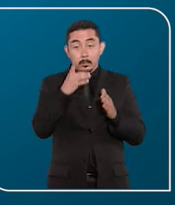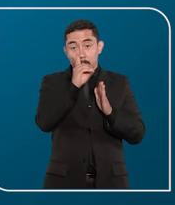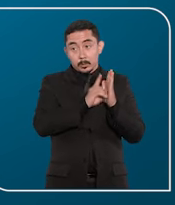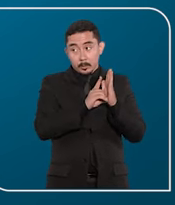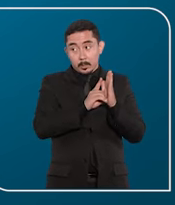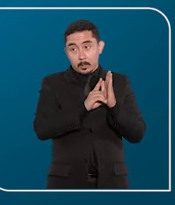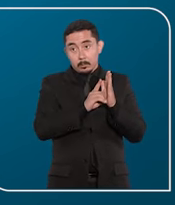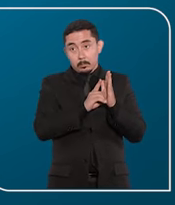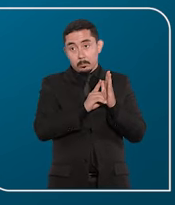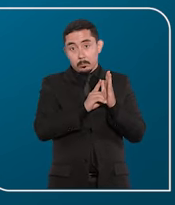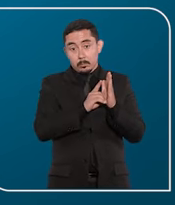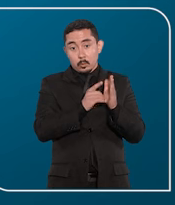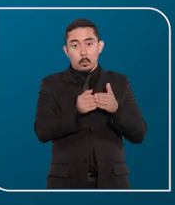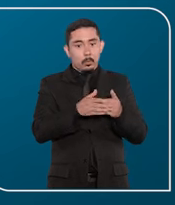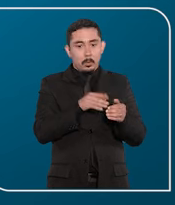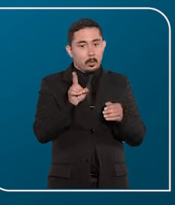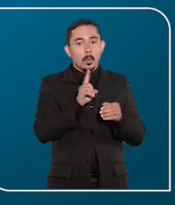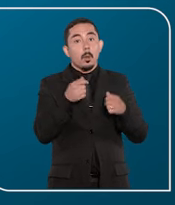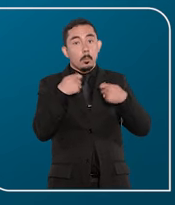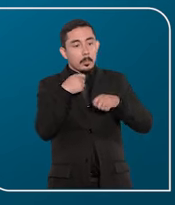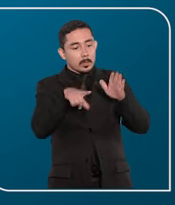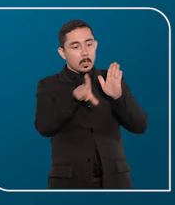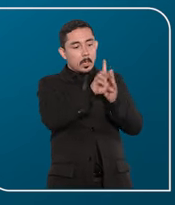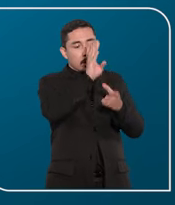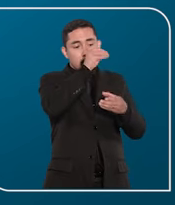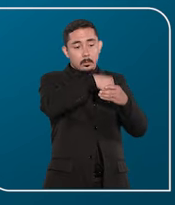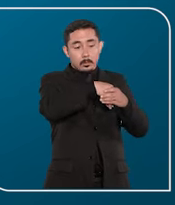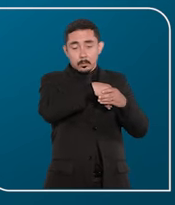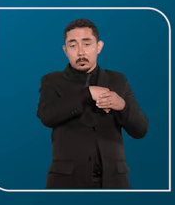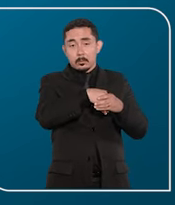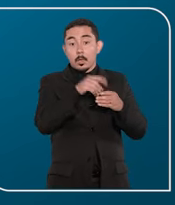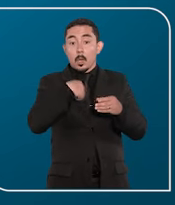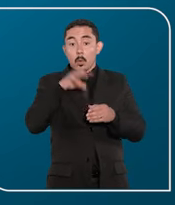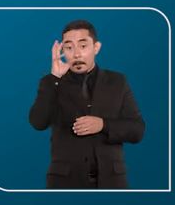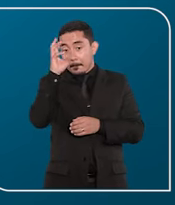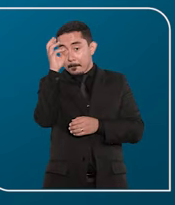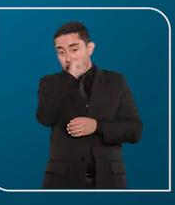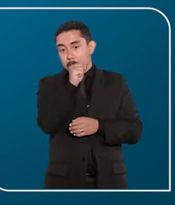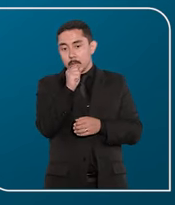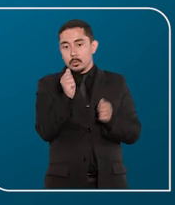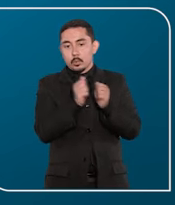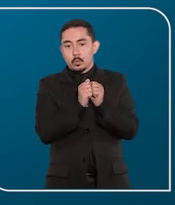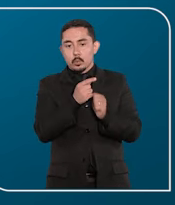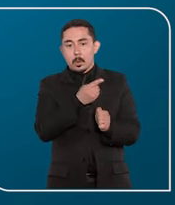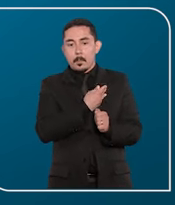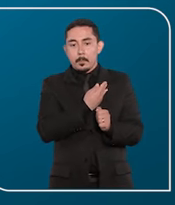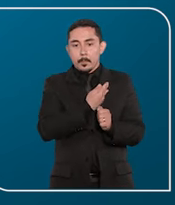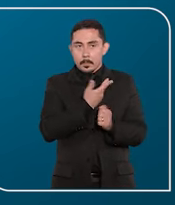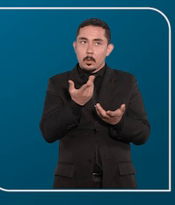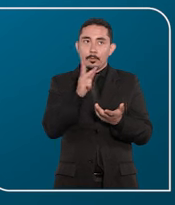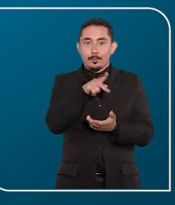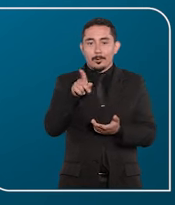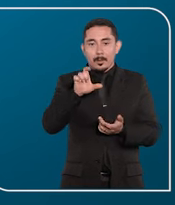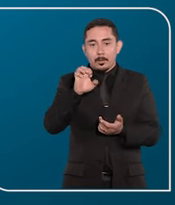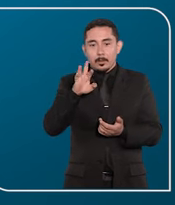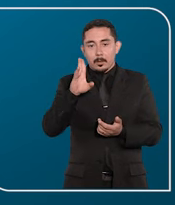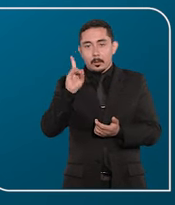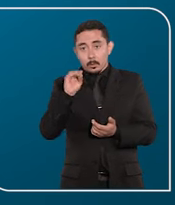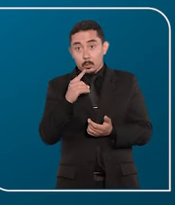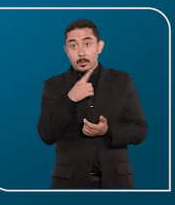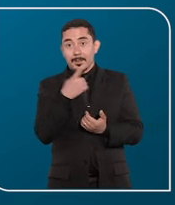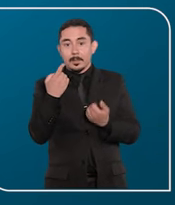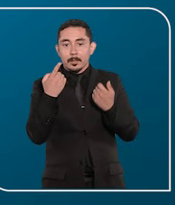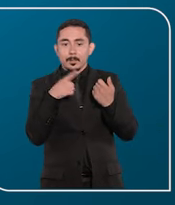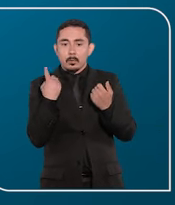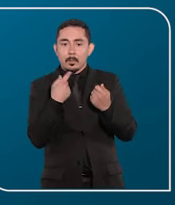compatível com aquilo que está prescrito em lei. E eu aprendi com esse meu querido amigo e professor Leonardo, né, que a gente precisa